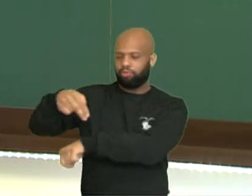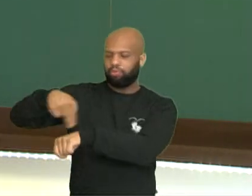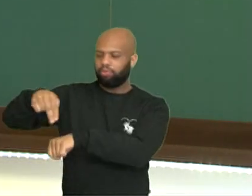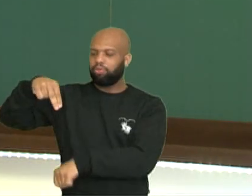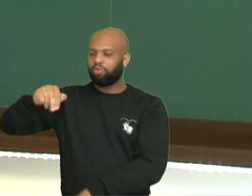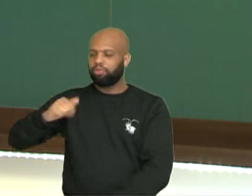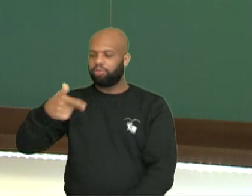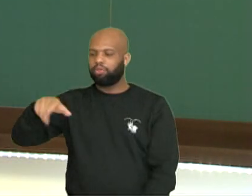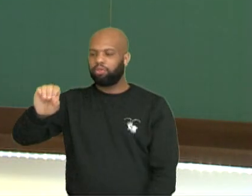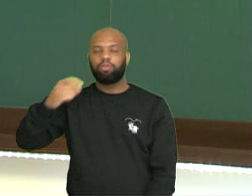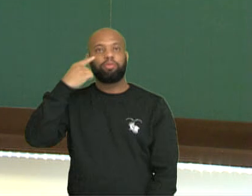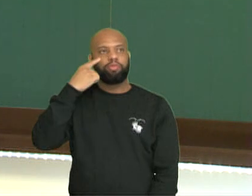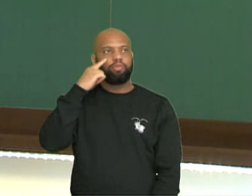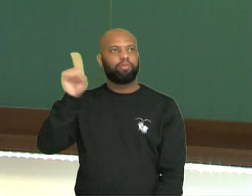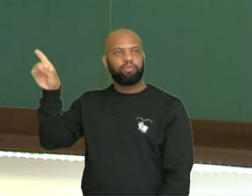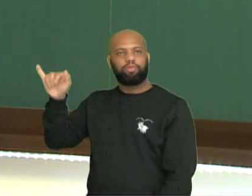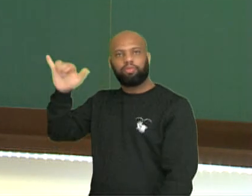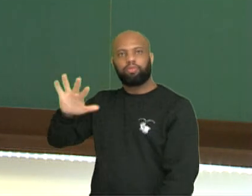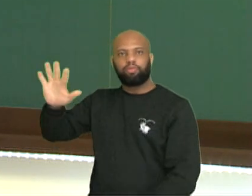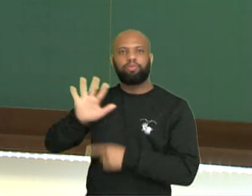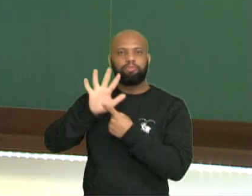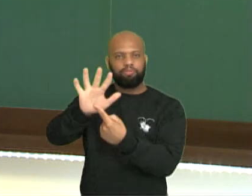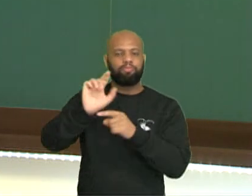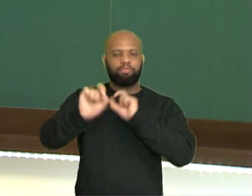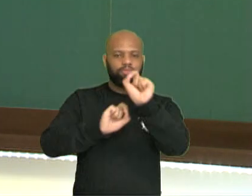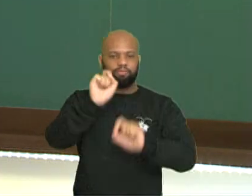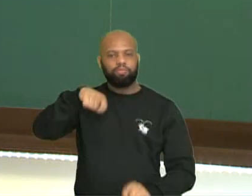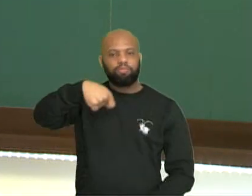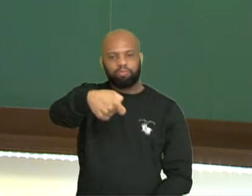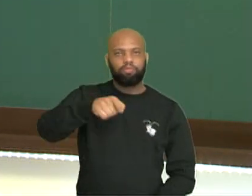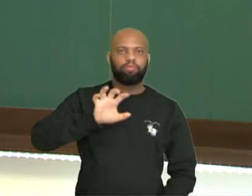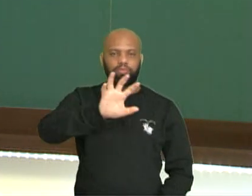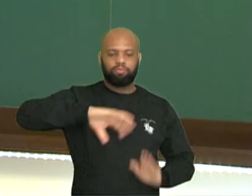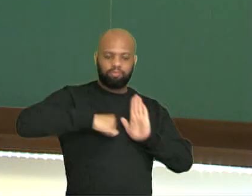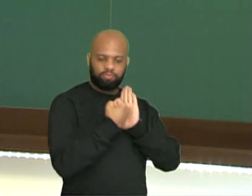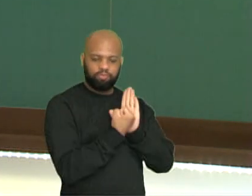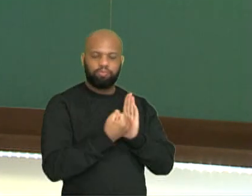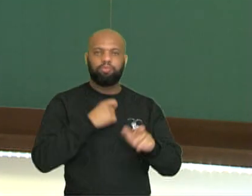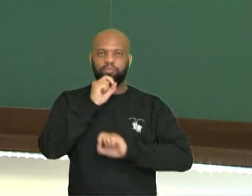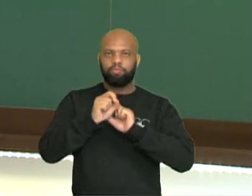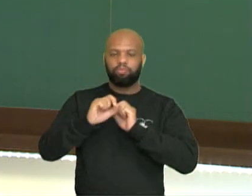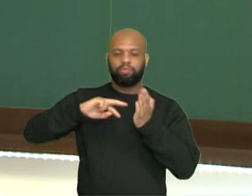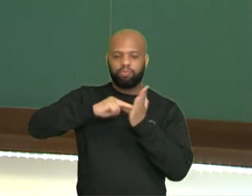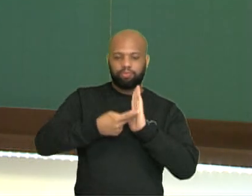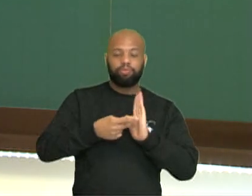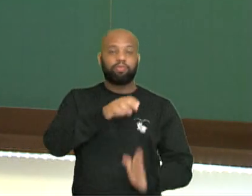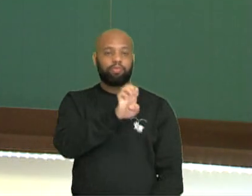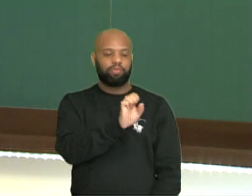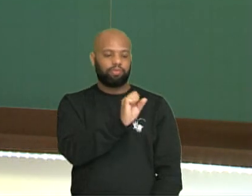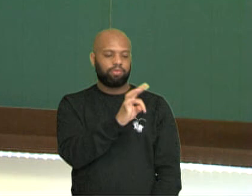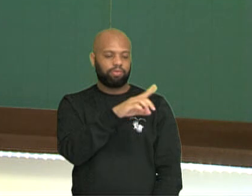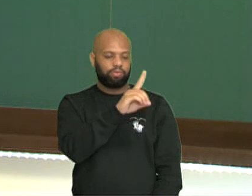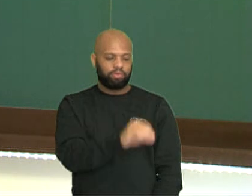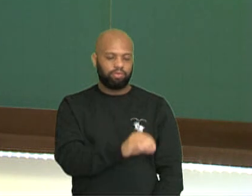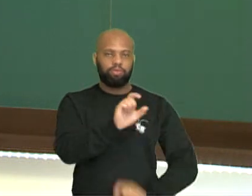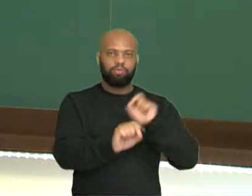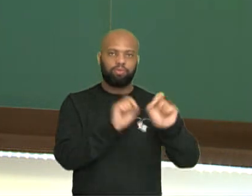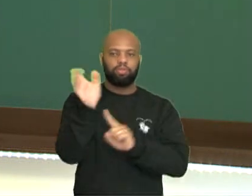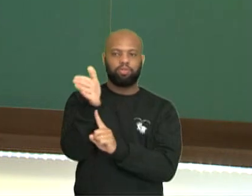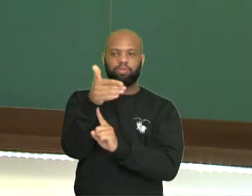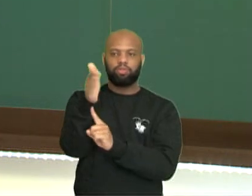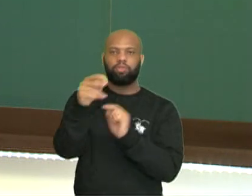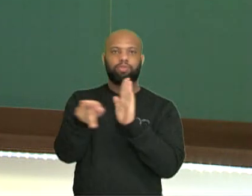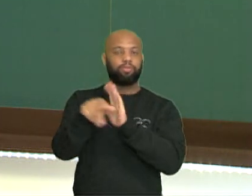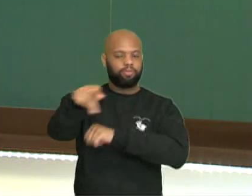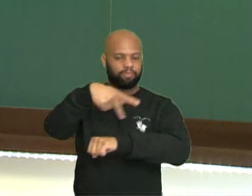aqui mostra uma das coisas que mais nos remete a essa simbologia de um Estado, que é a bandeira nacional. Ela